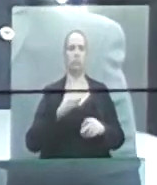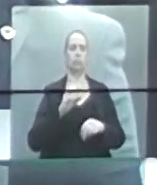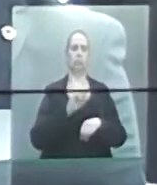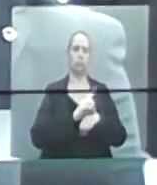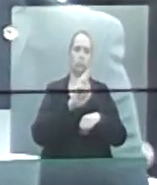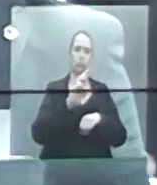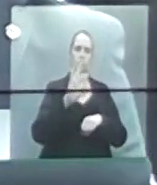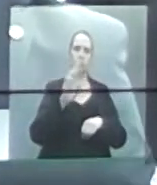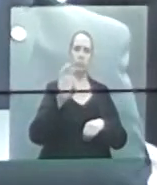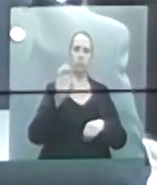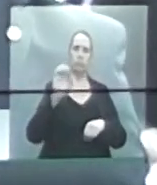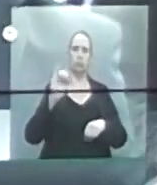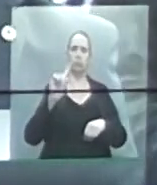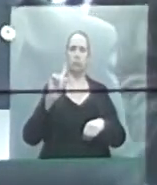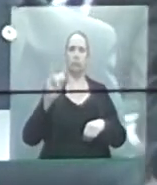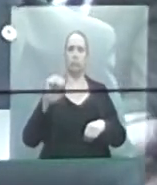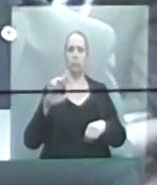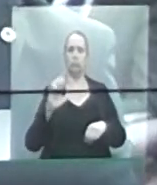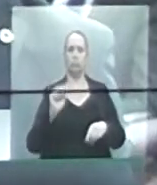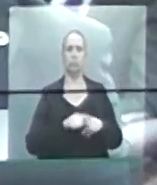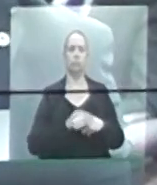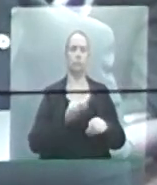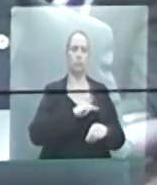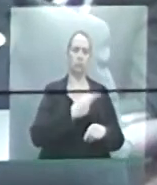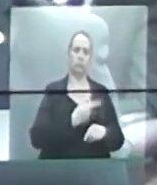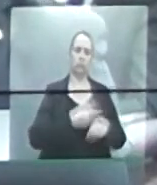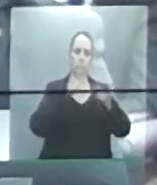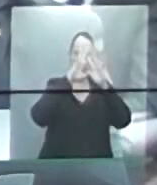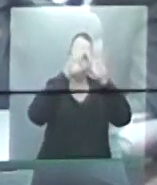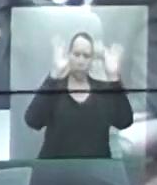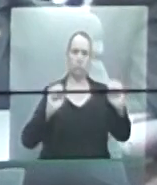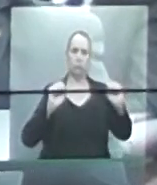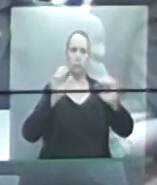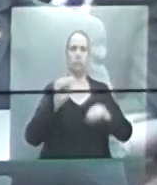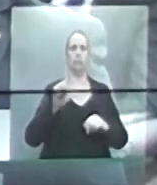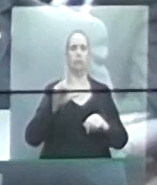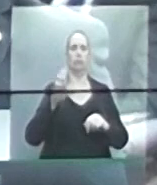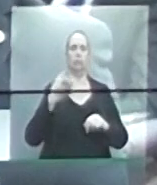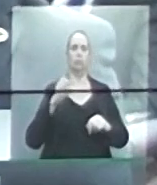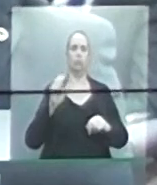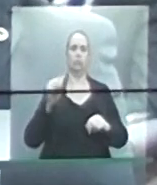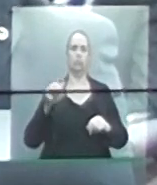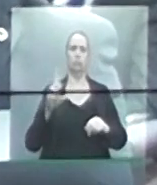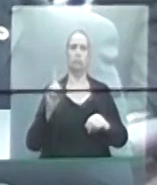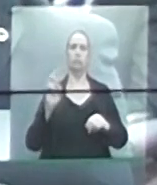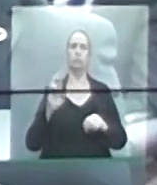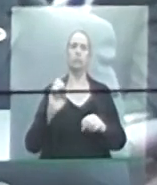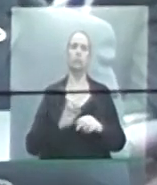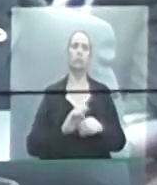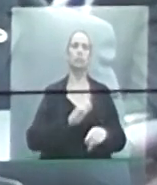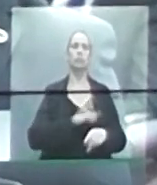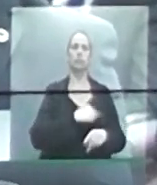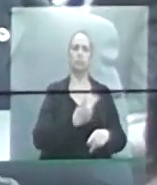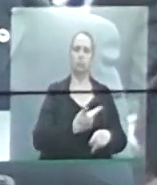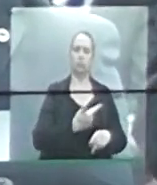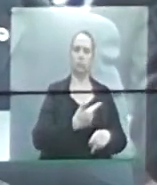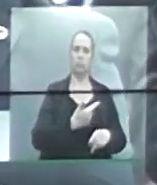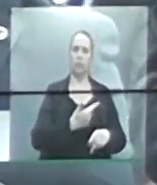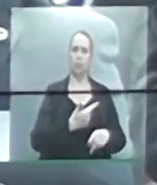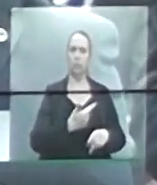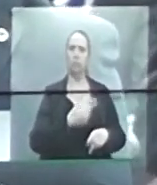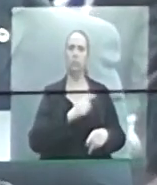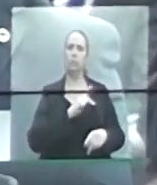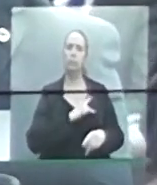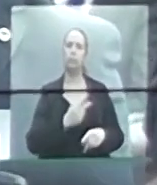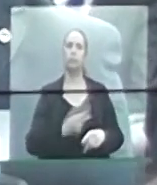nosso presidente do tribunal, Alexandre Gustavo, também nossos vice-corredores Eduardo e